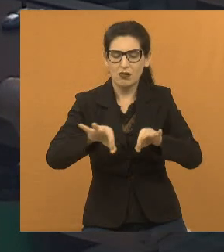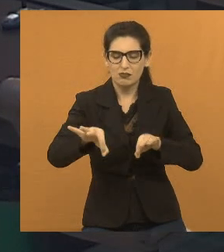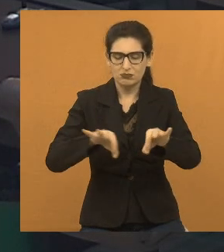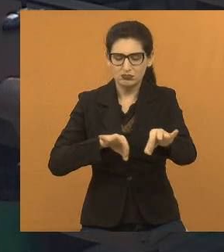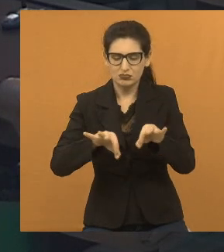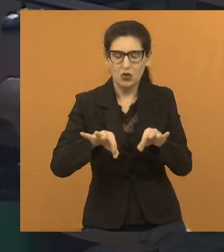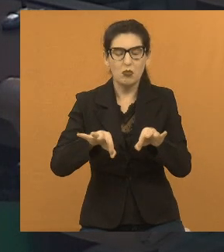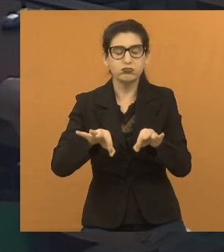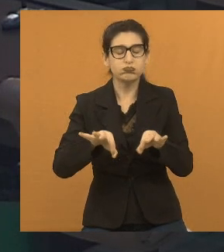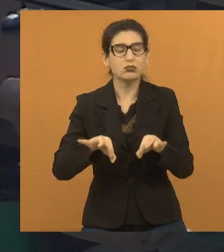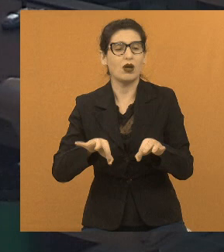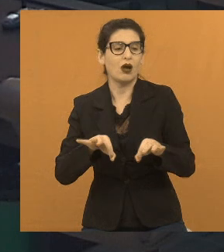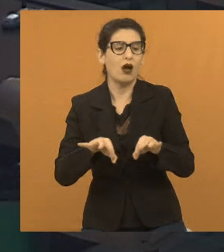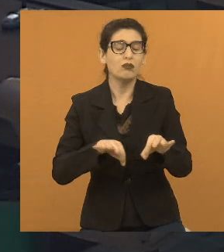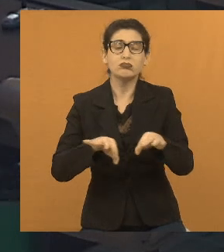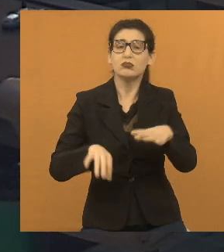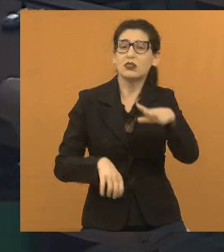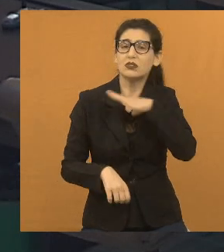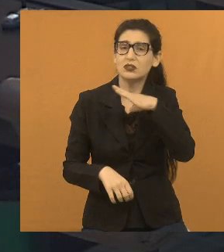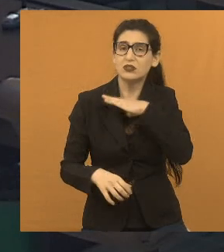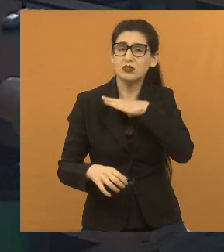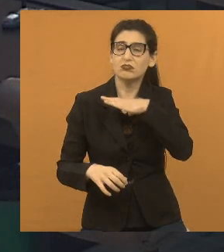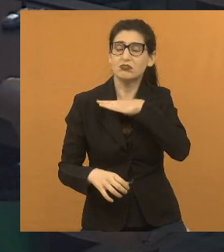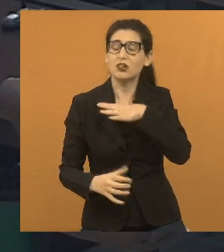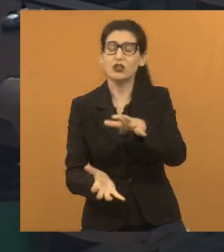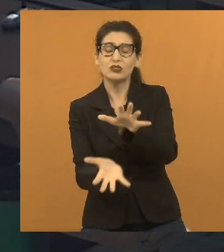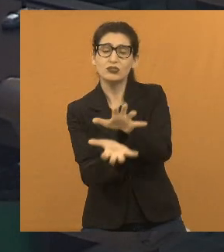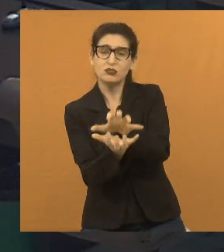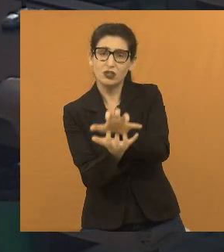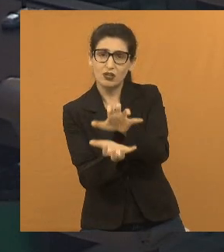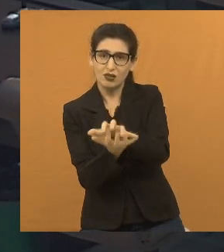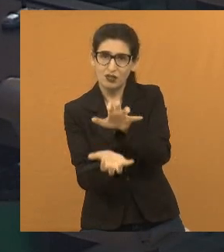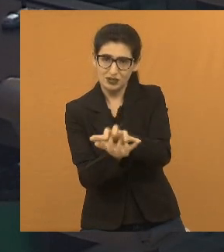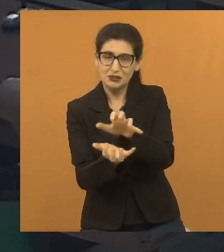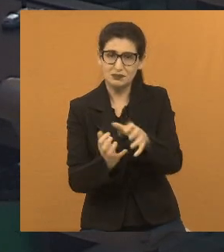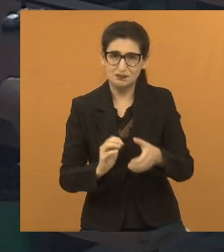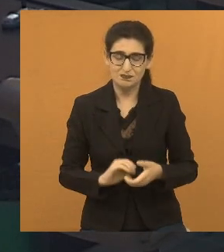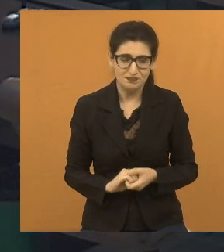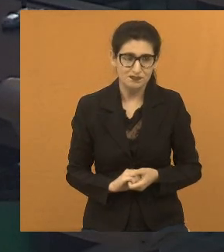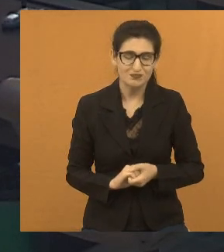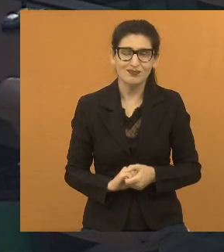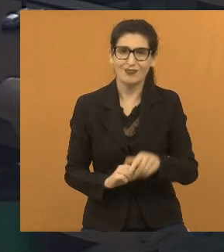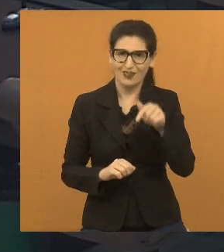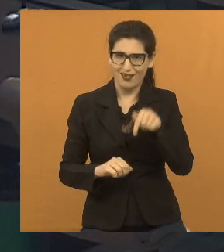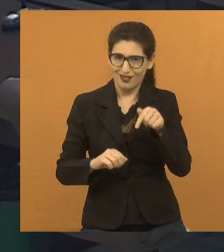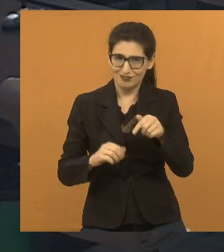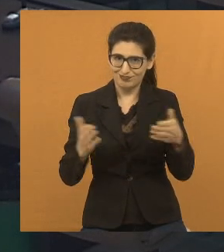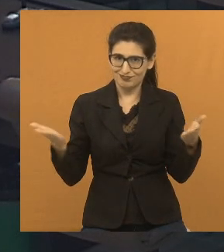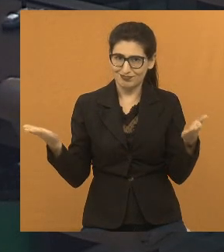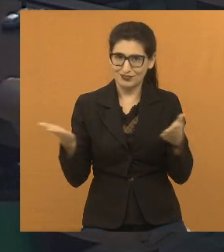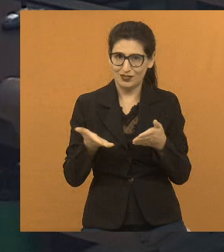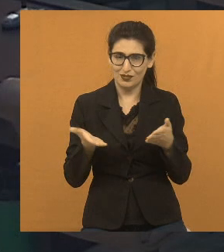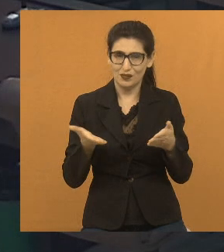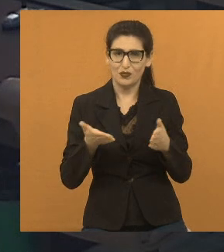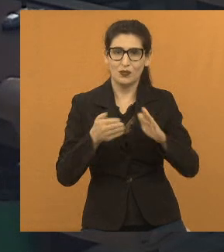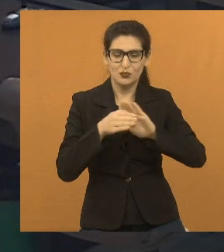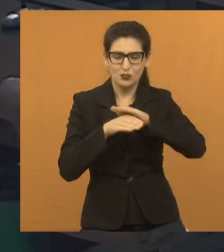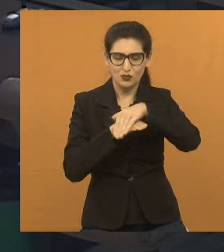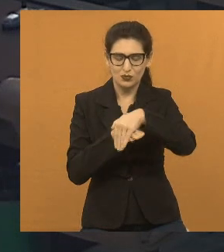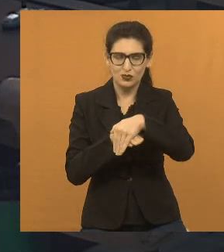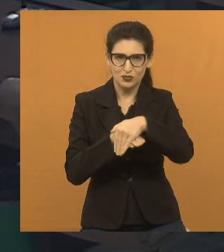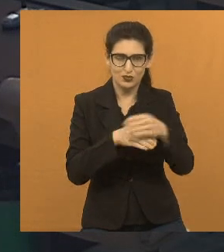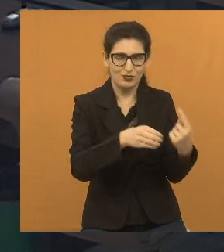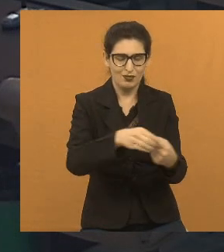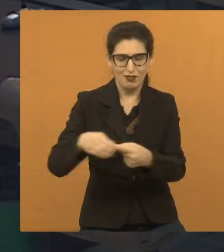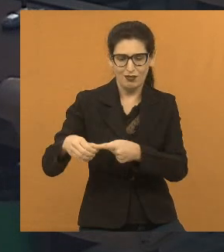de Ordenamento Territorial do município de Jacareí. Esta noite, região central, tendo